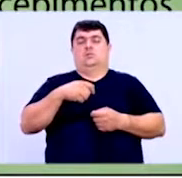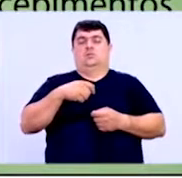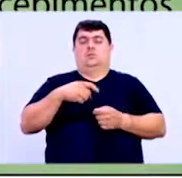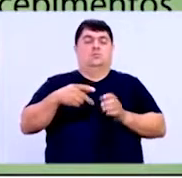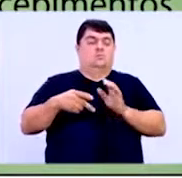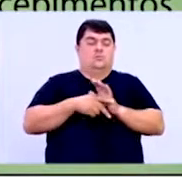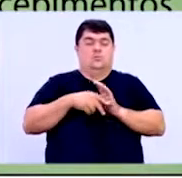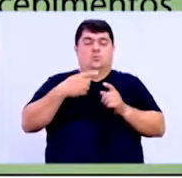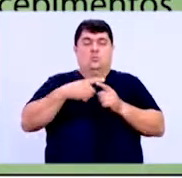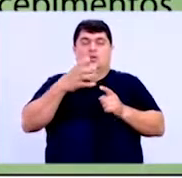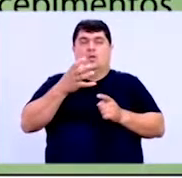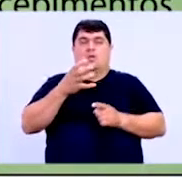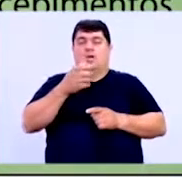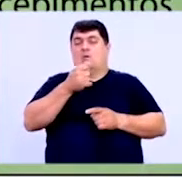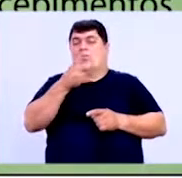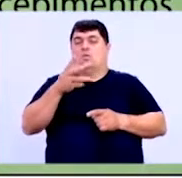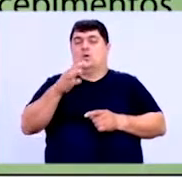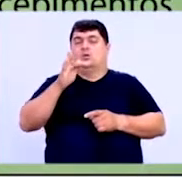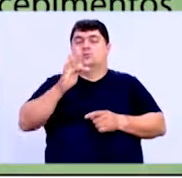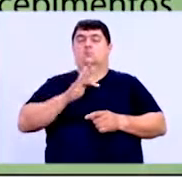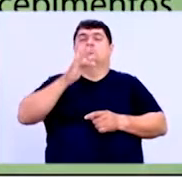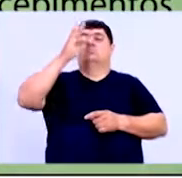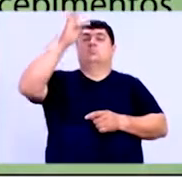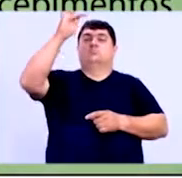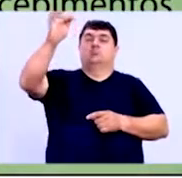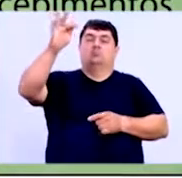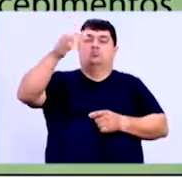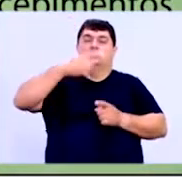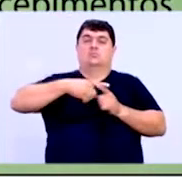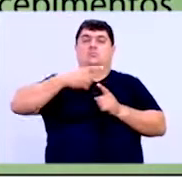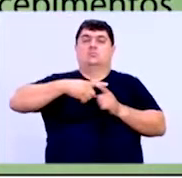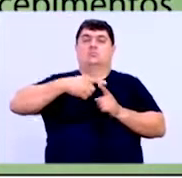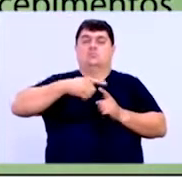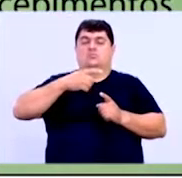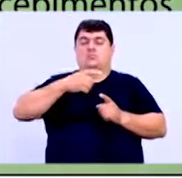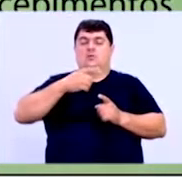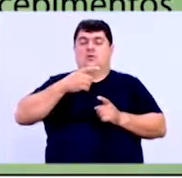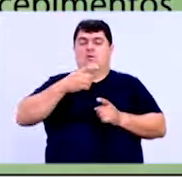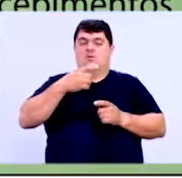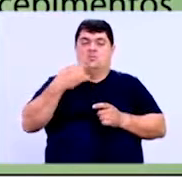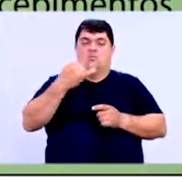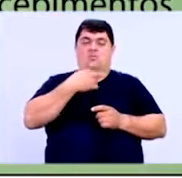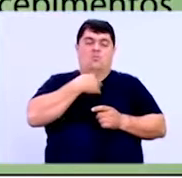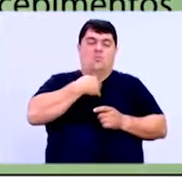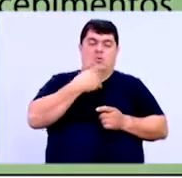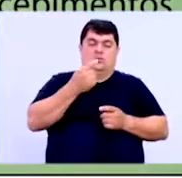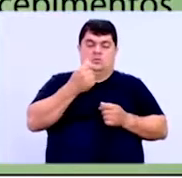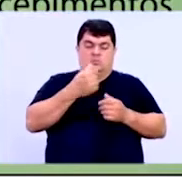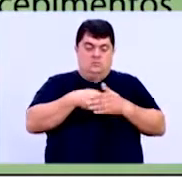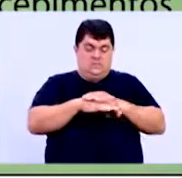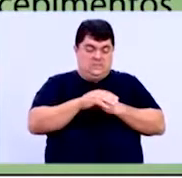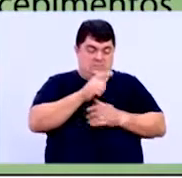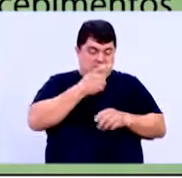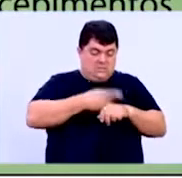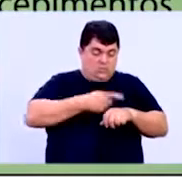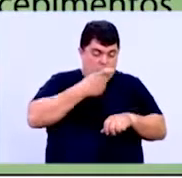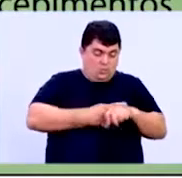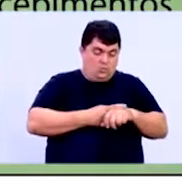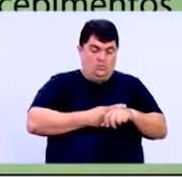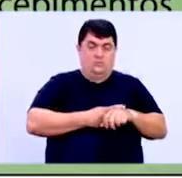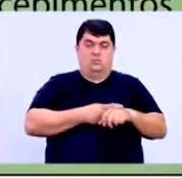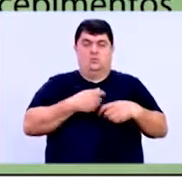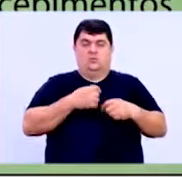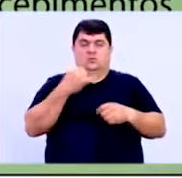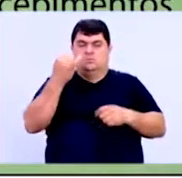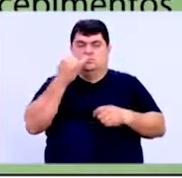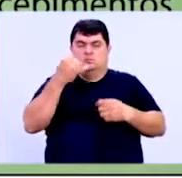o próximo período, ou seja, para não passar o caixa sem valor, e a empresa pode estipular